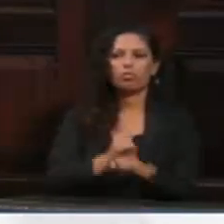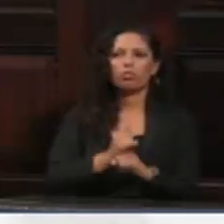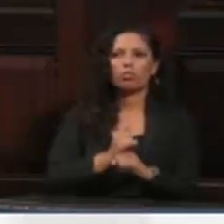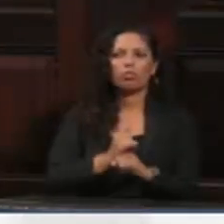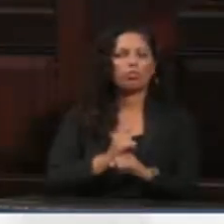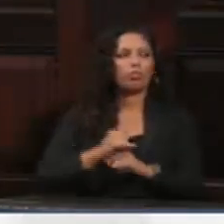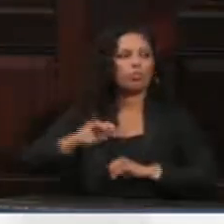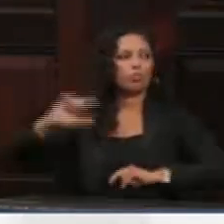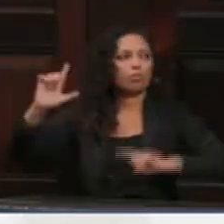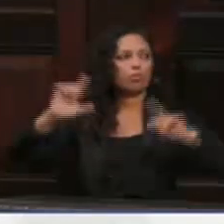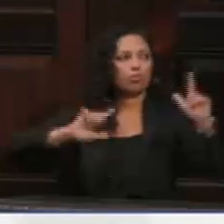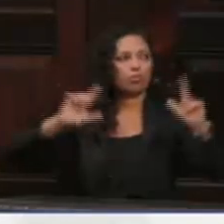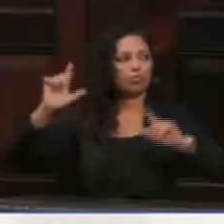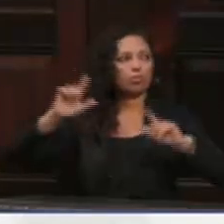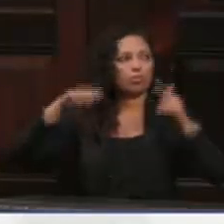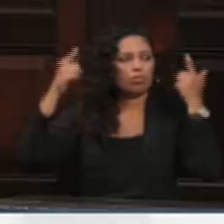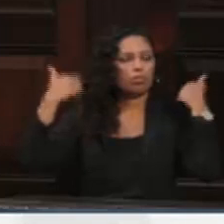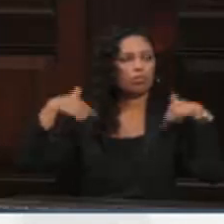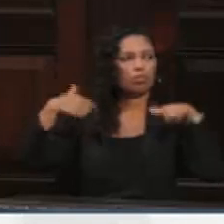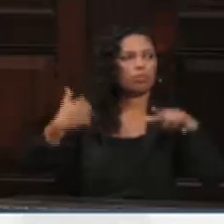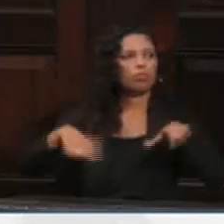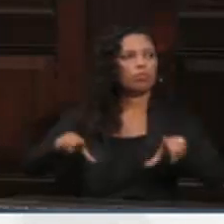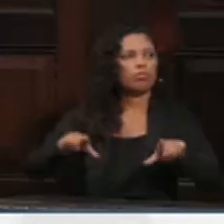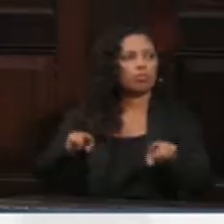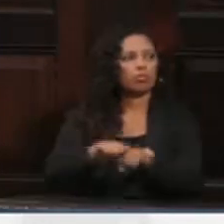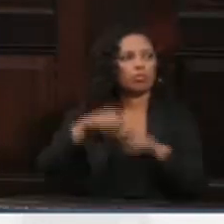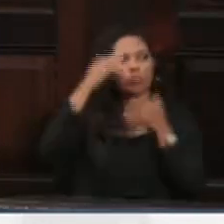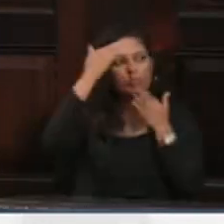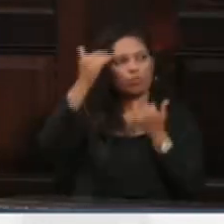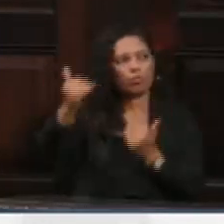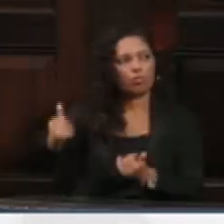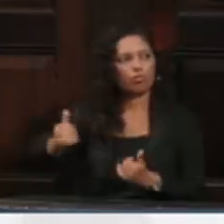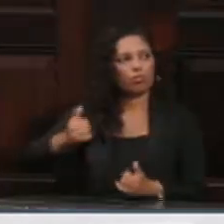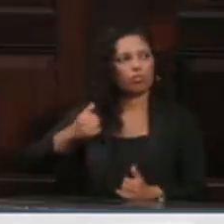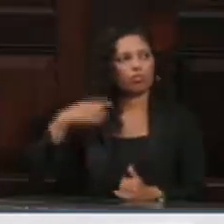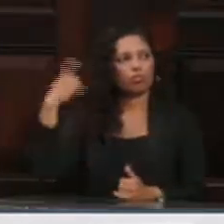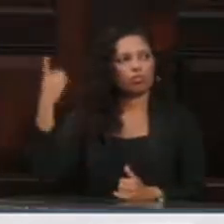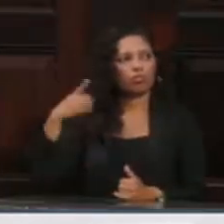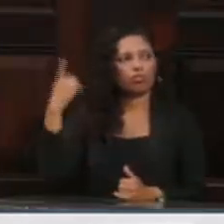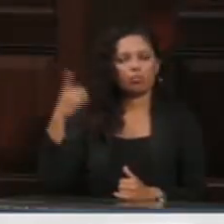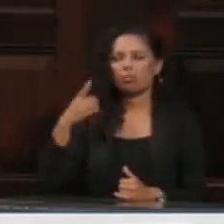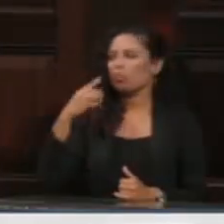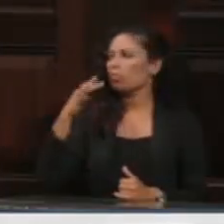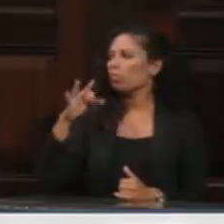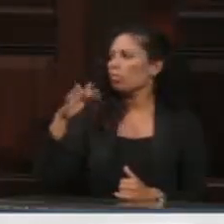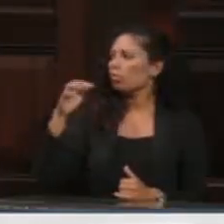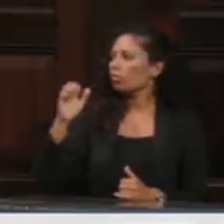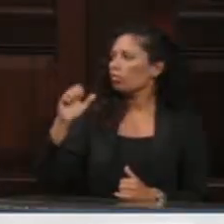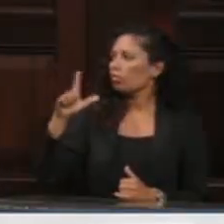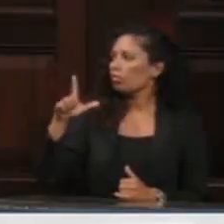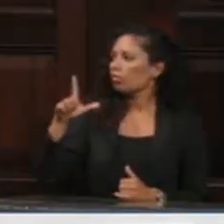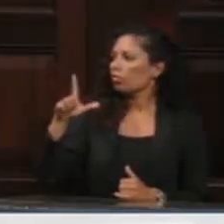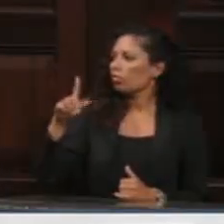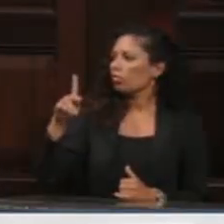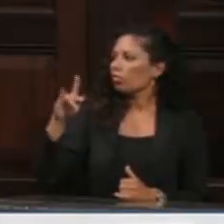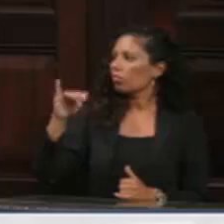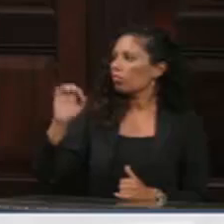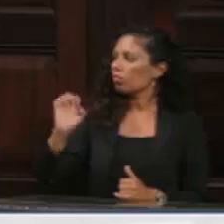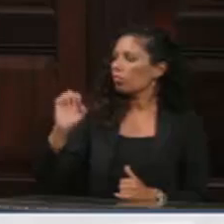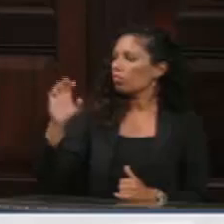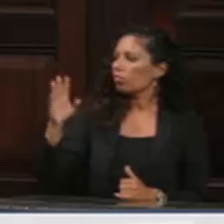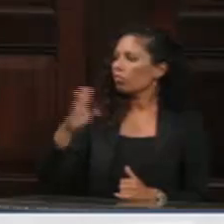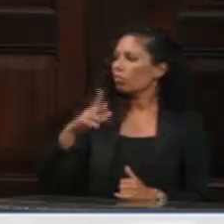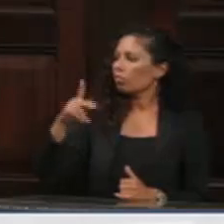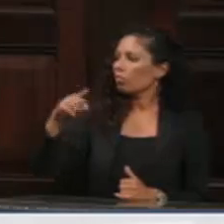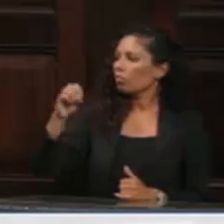TV Alerge. Quero agradecer ao excelentíssimo deputado Felipe Poubel, que me cedeu aí